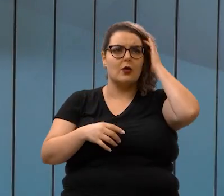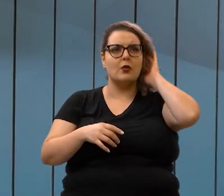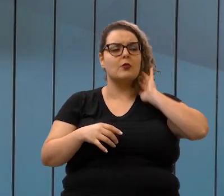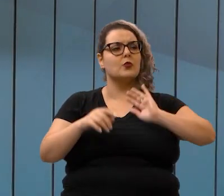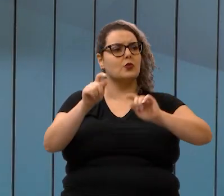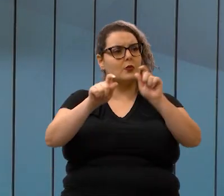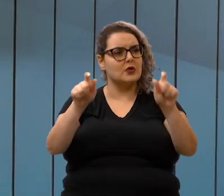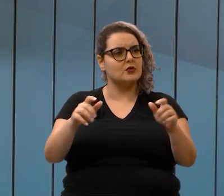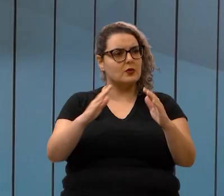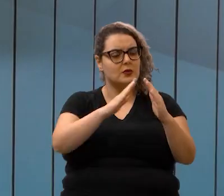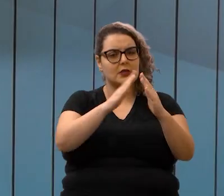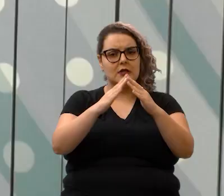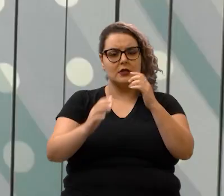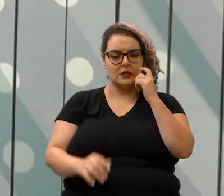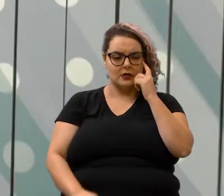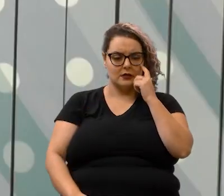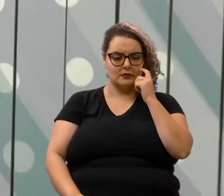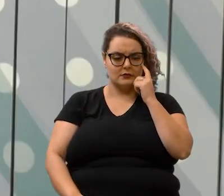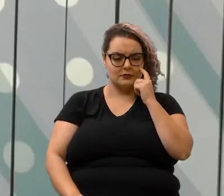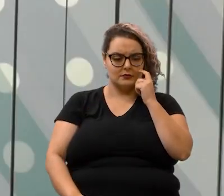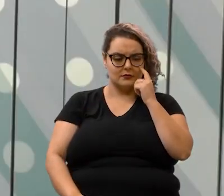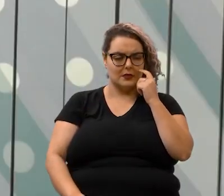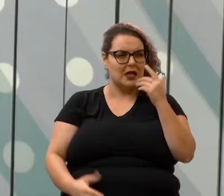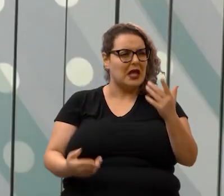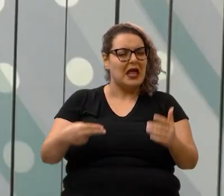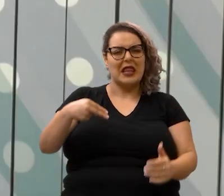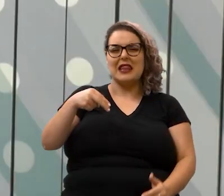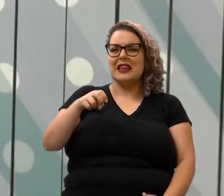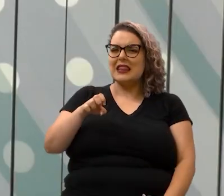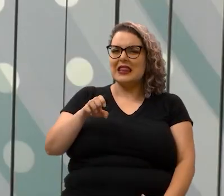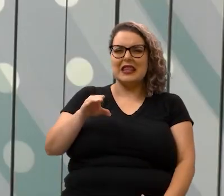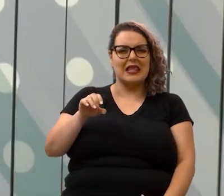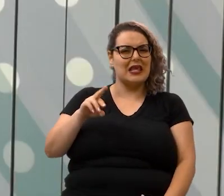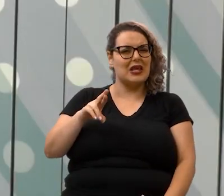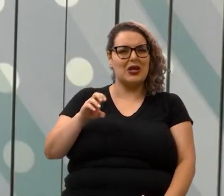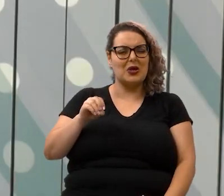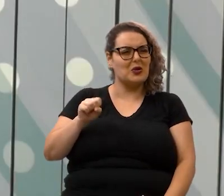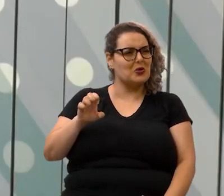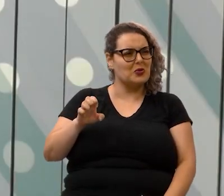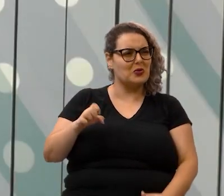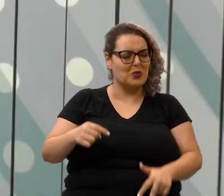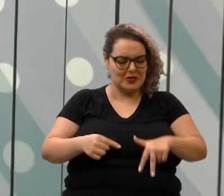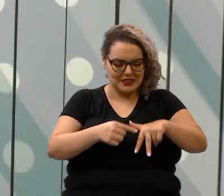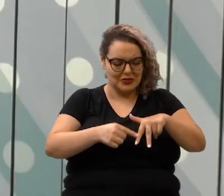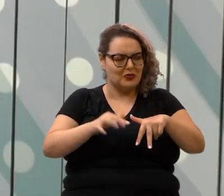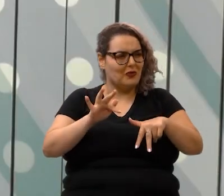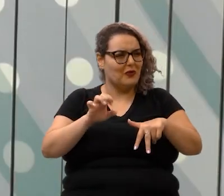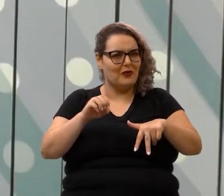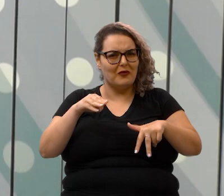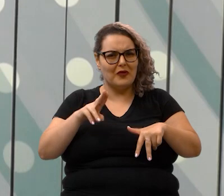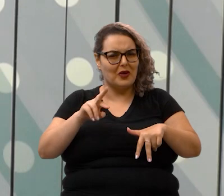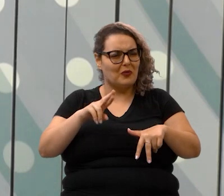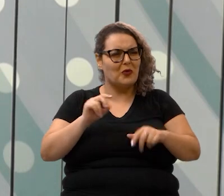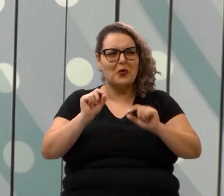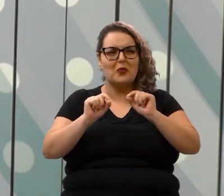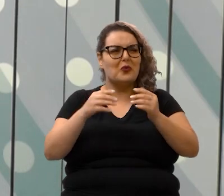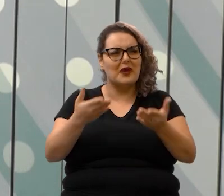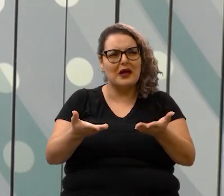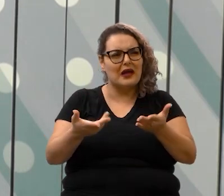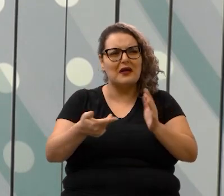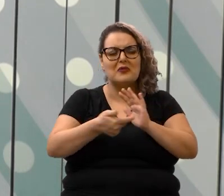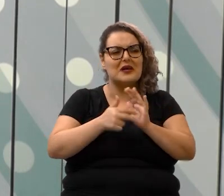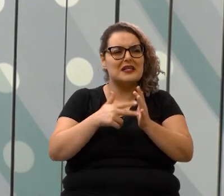o pessoal que está em casa, como assim necrose aí no fêmur, o que significa isso, o